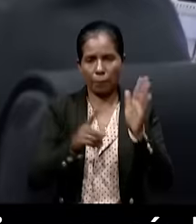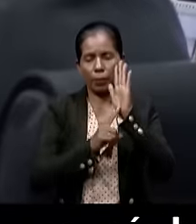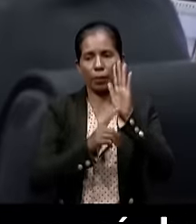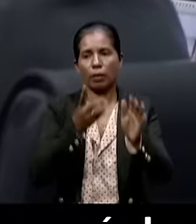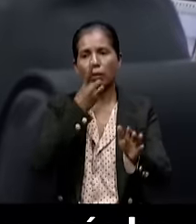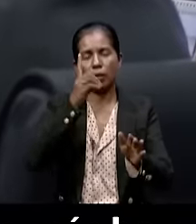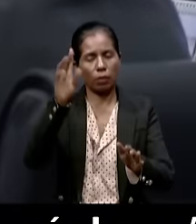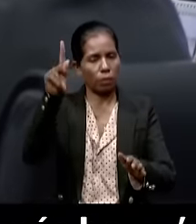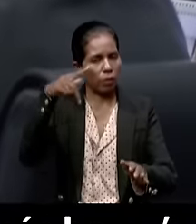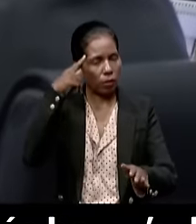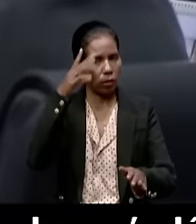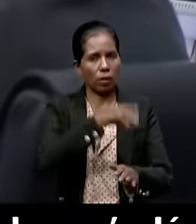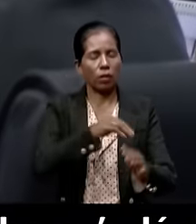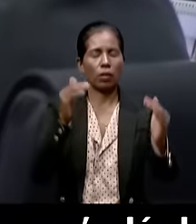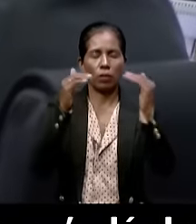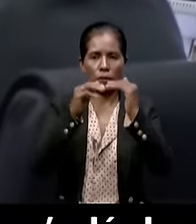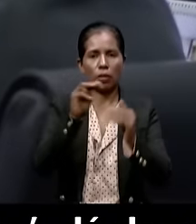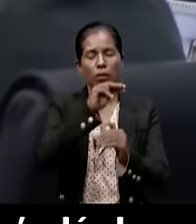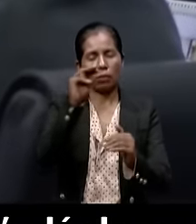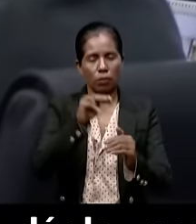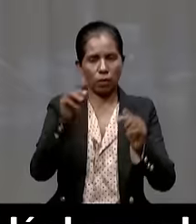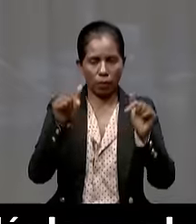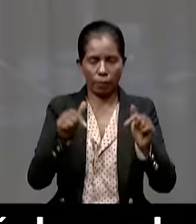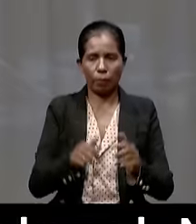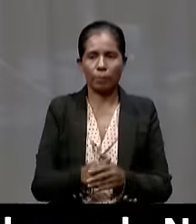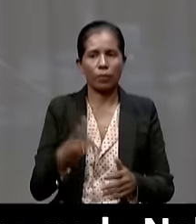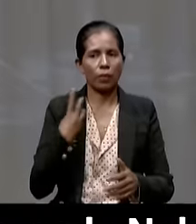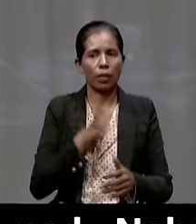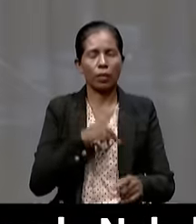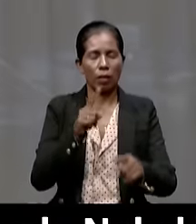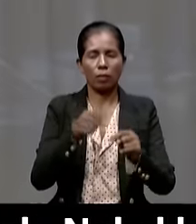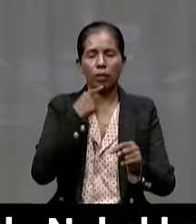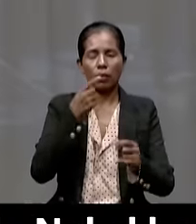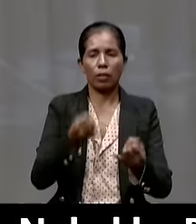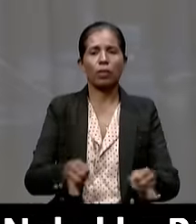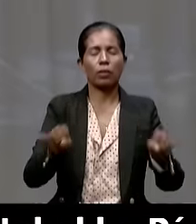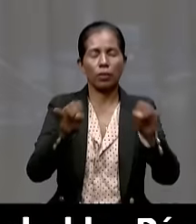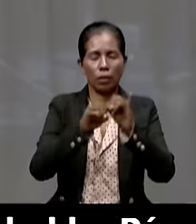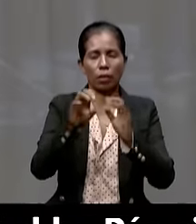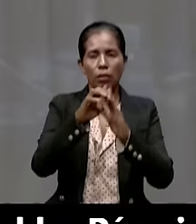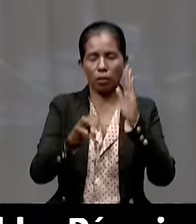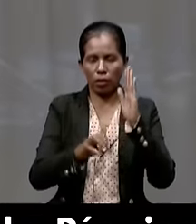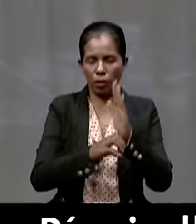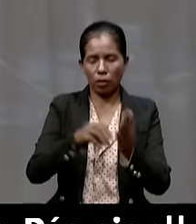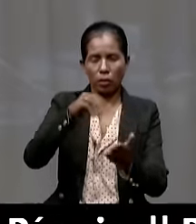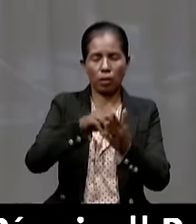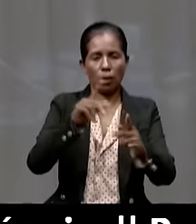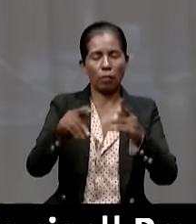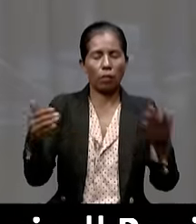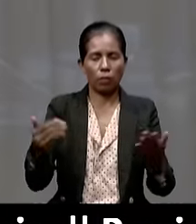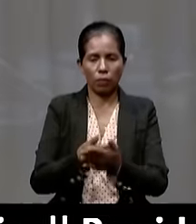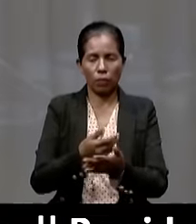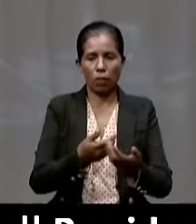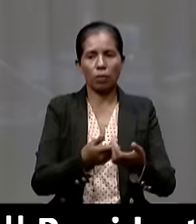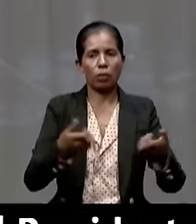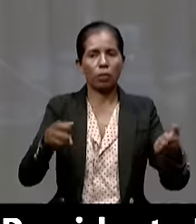declaração política e a reunião plenária segunda ne. Pactos ne bei itala vele nega ma ka instituição Estado nian ense ho ema fo no hases ema tuan e